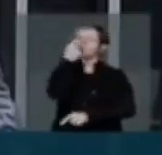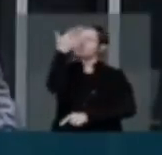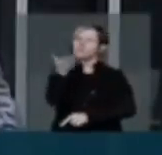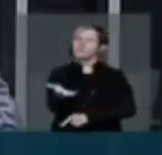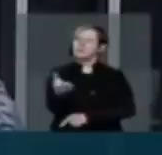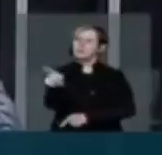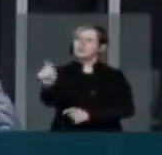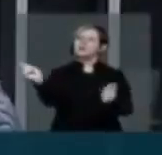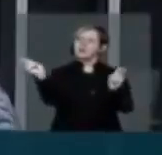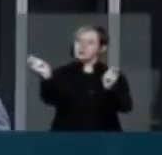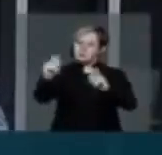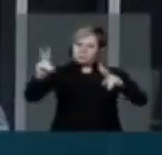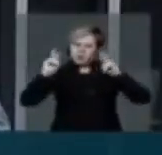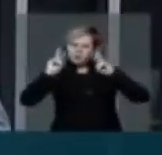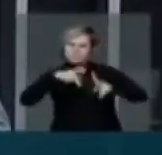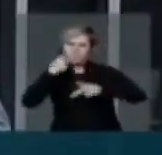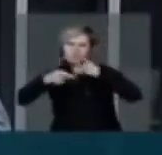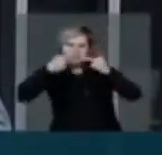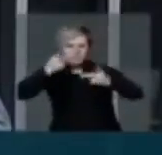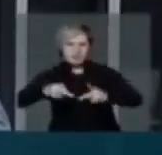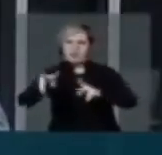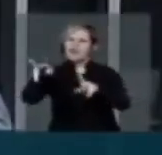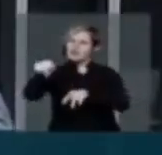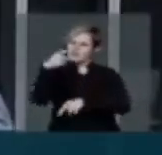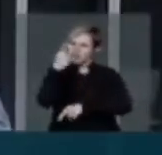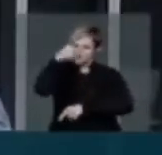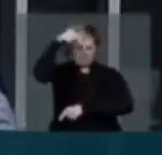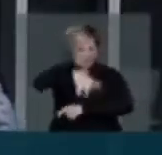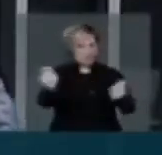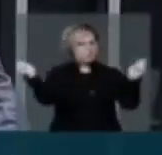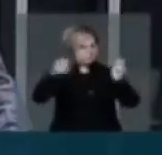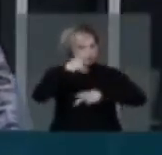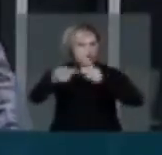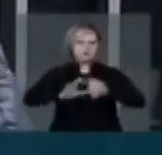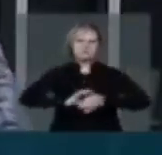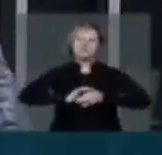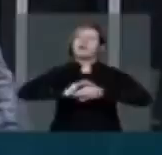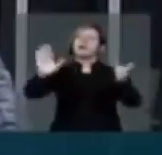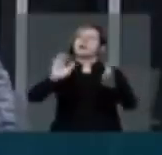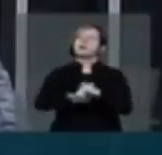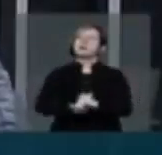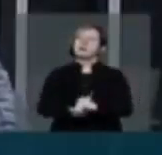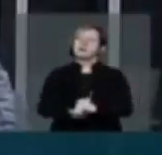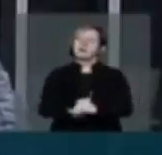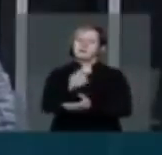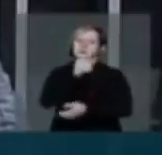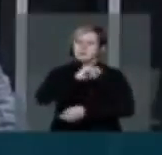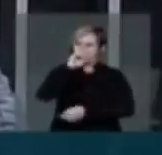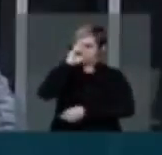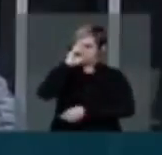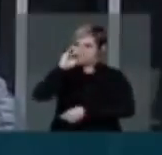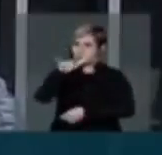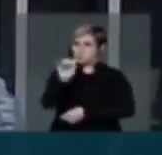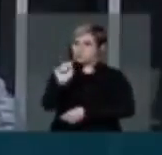ele pode ouvir esse discurso, eu sei que ele vai vir aqui falar, pode vir, e repito, Senhor Jeon Wills,